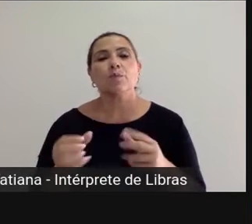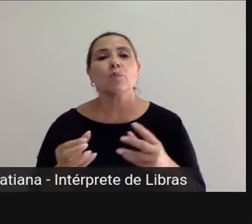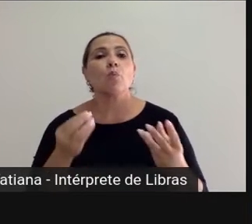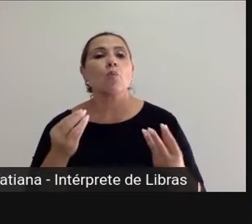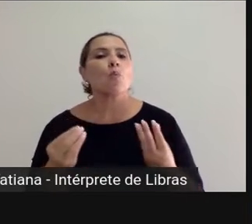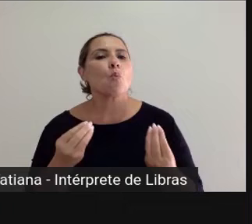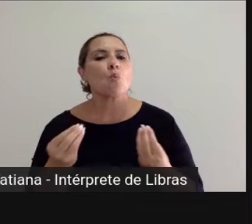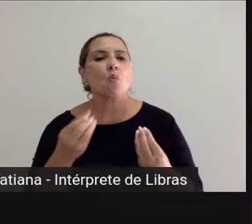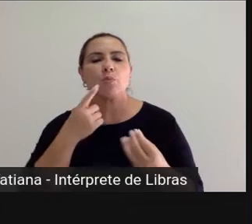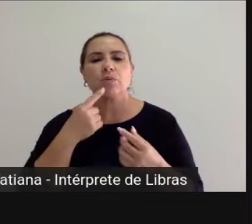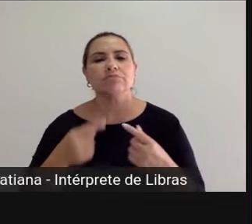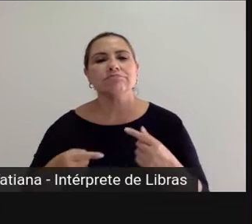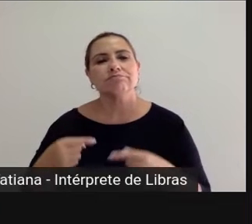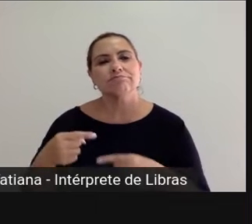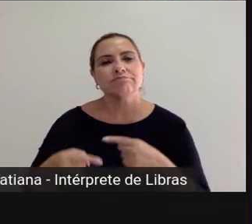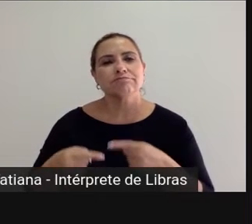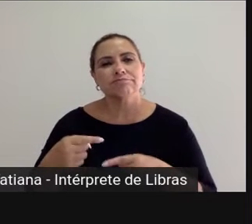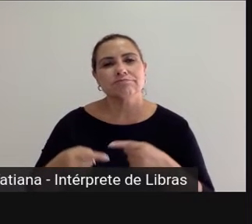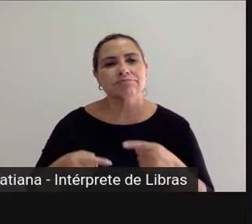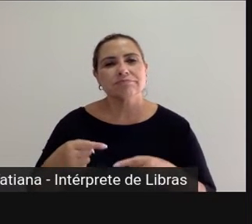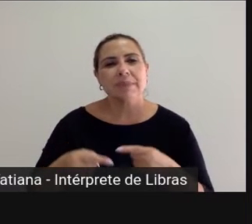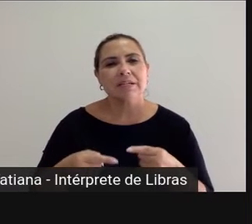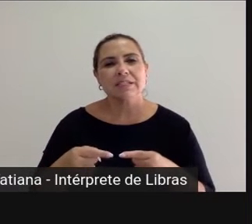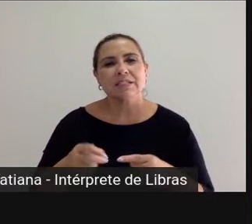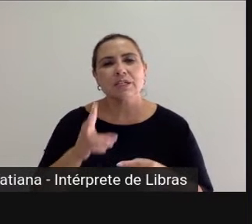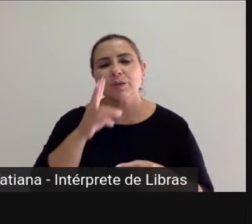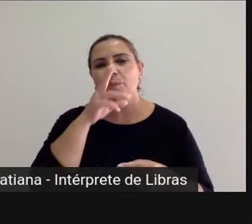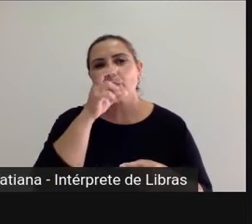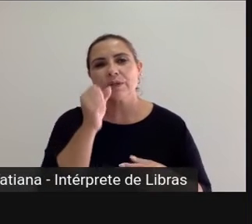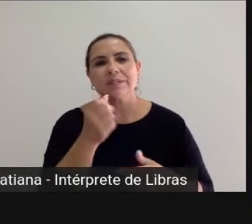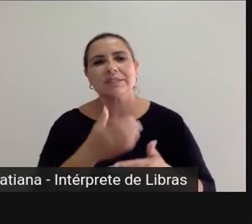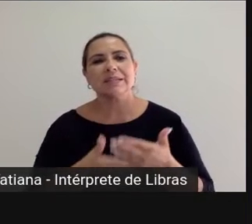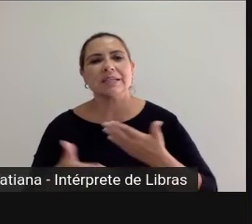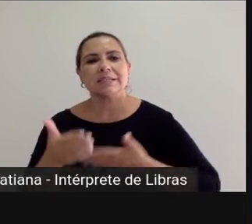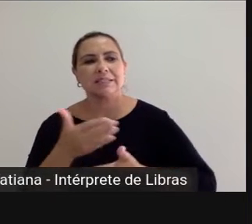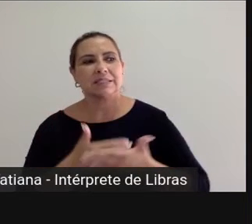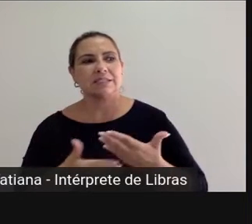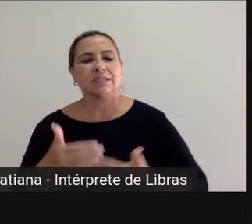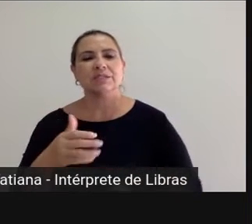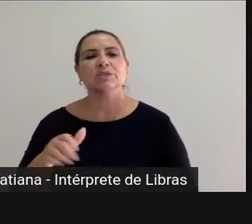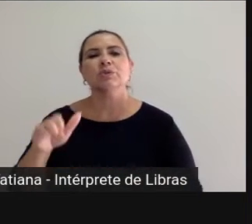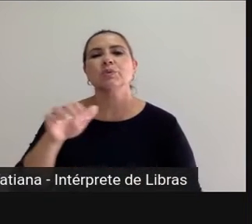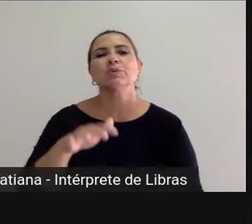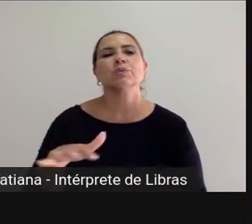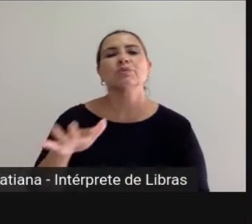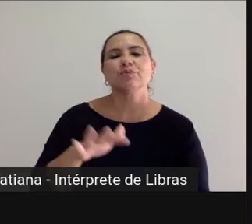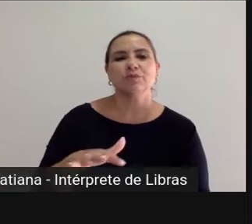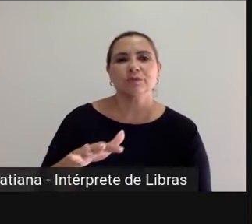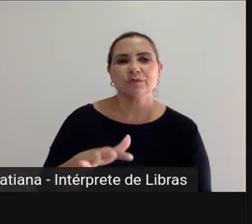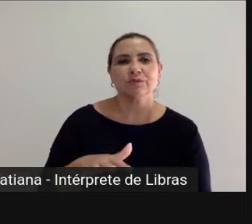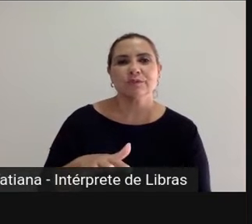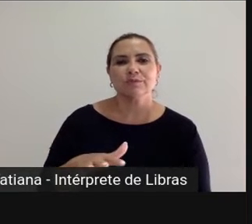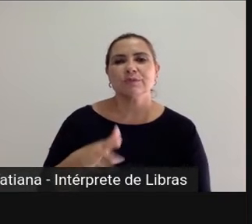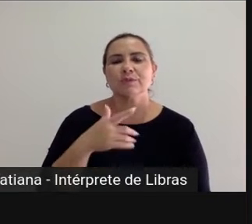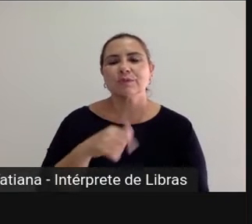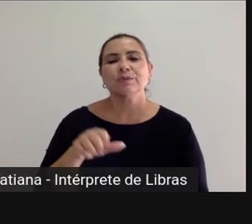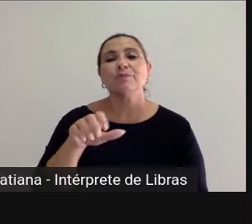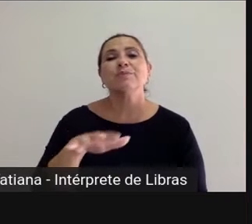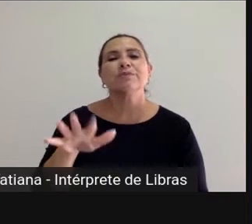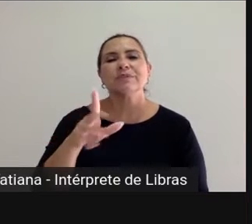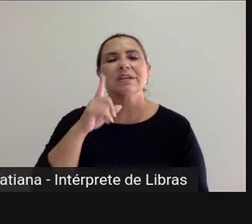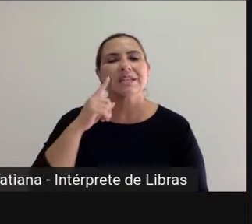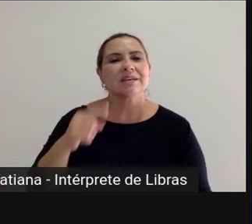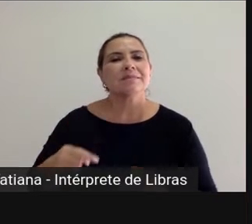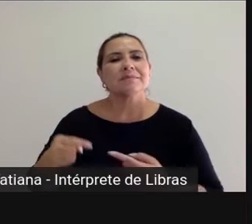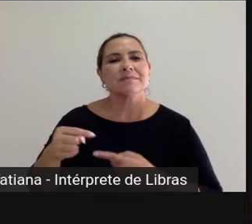gente discute esse poderio todo, em todas as camadas e em todos os níveis, para o parlamento. Porque a gente vive